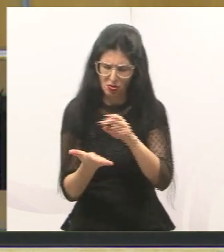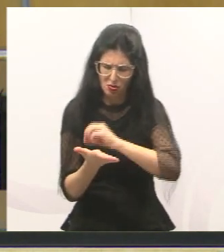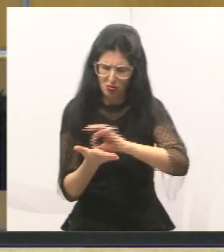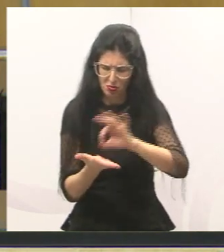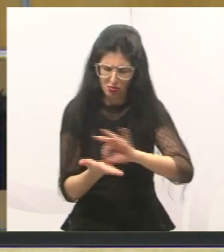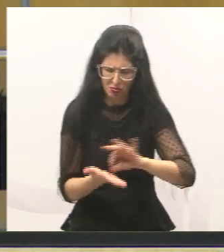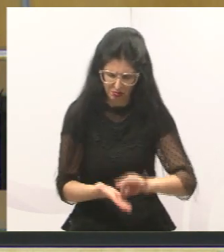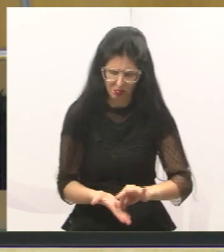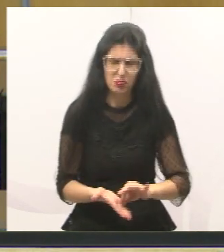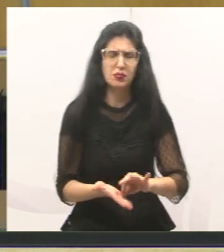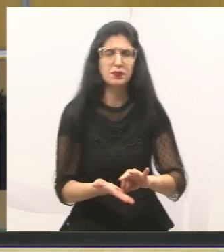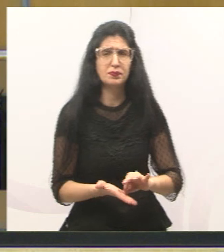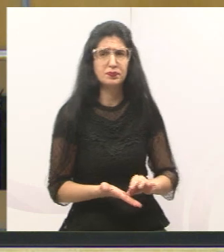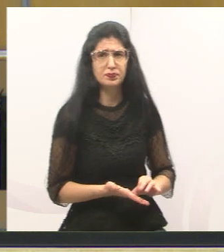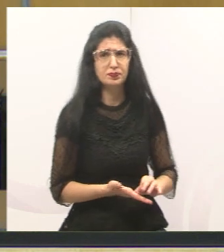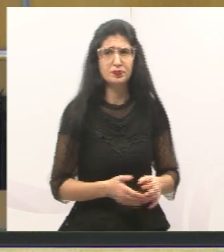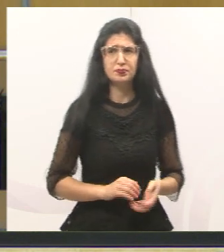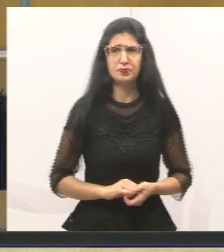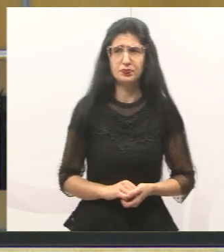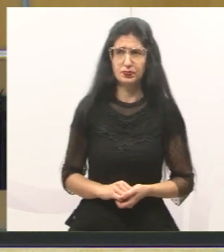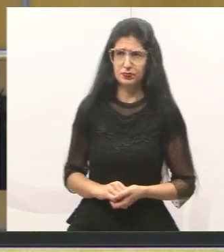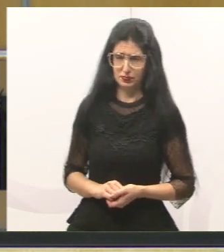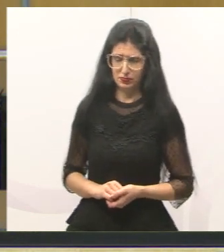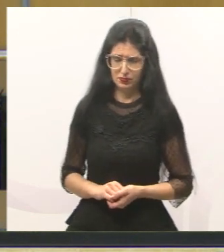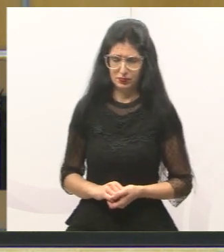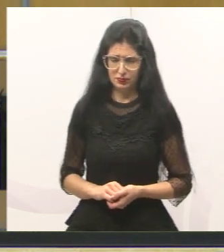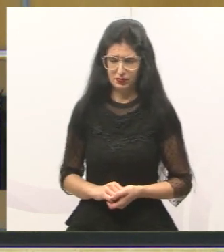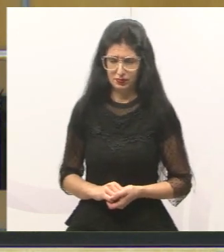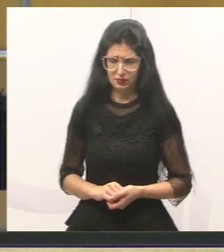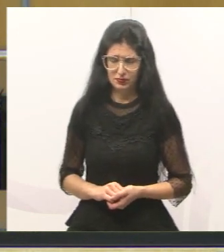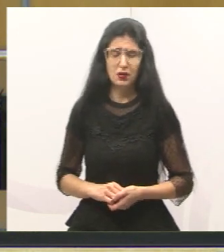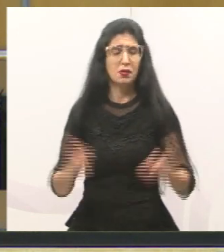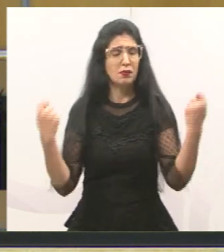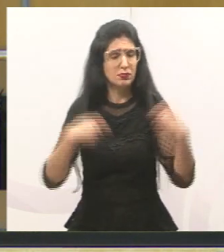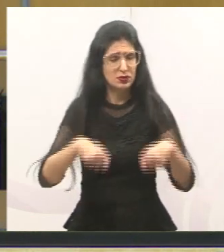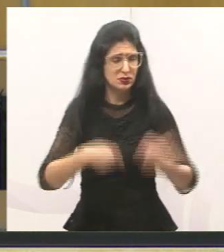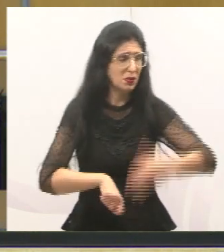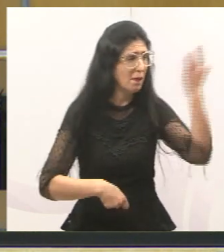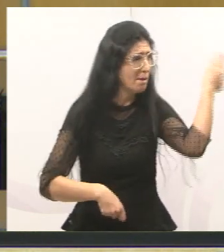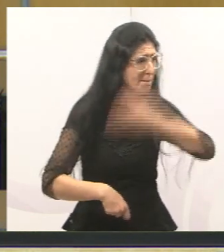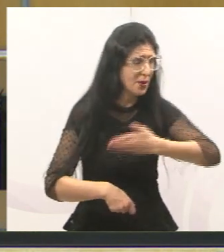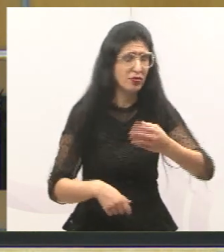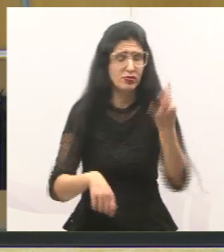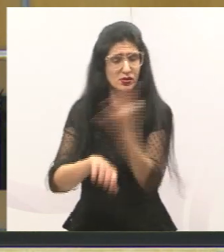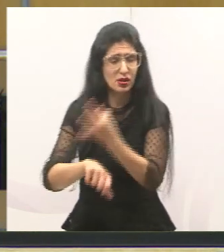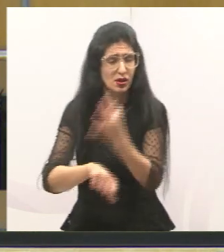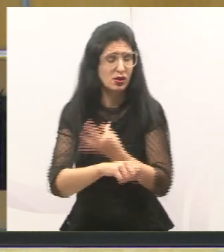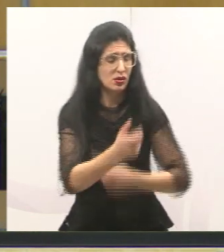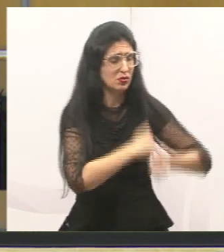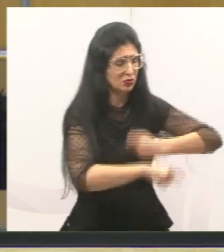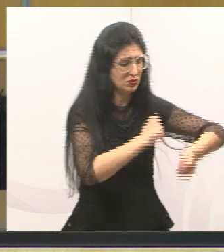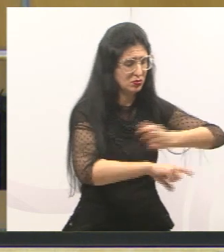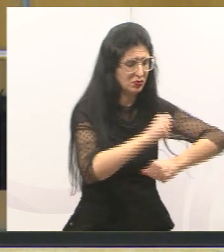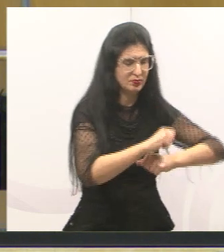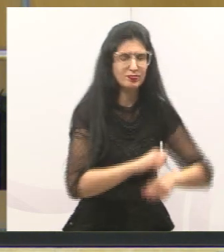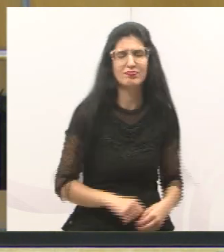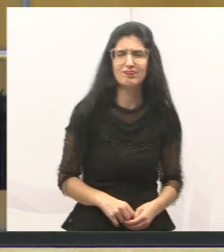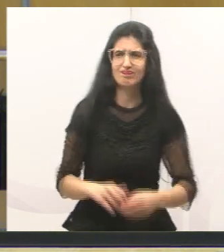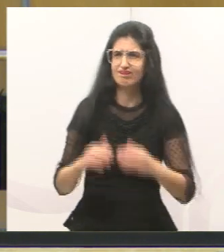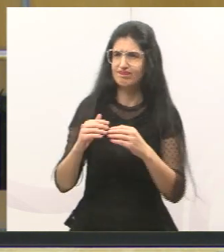seguinte entendimento: com relação ao pedido para a produção de prova técnica contábil, manifestamos pela